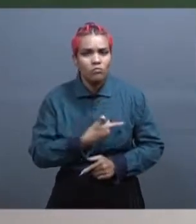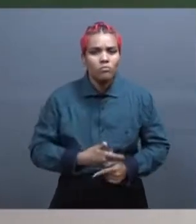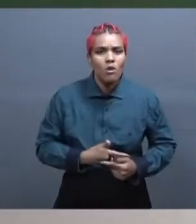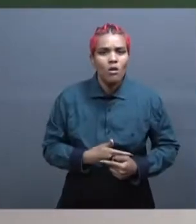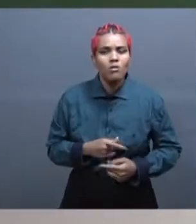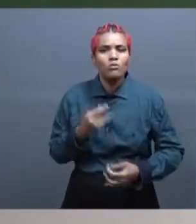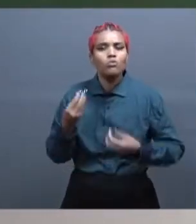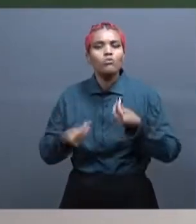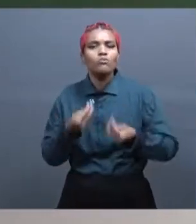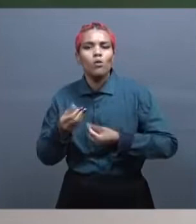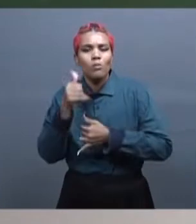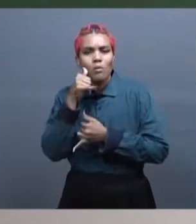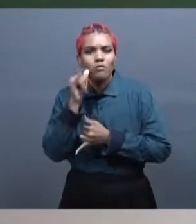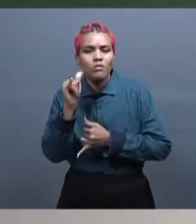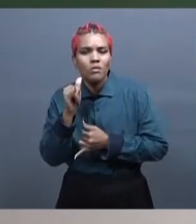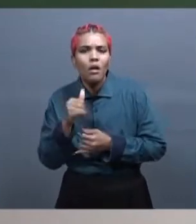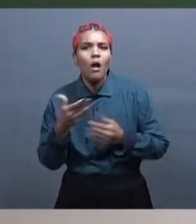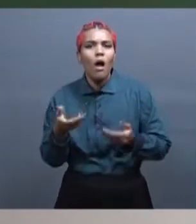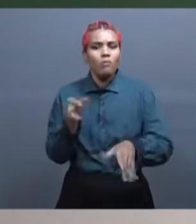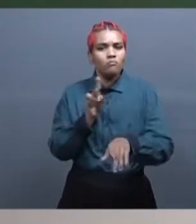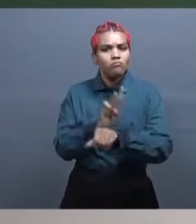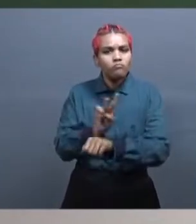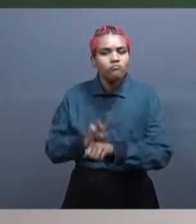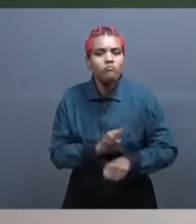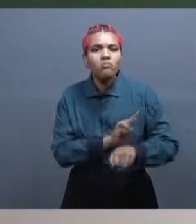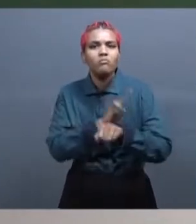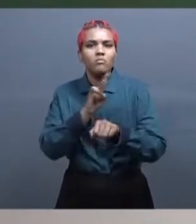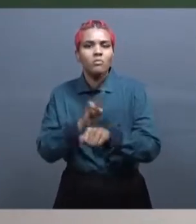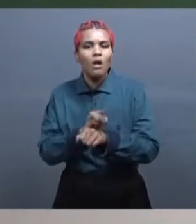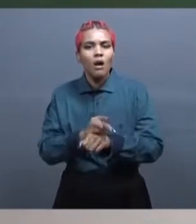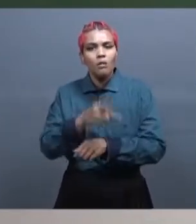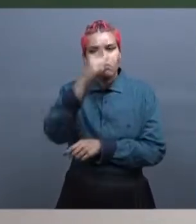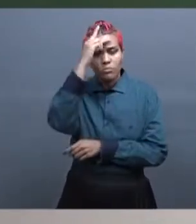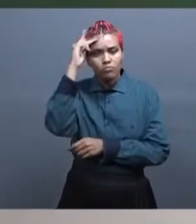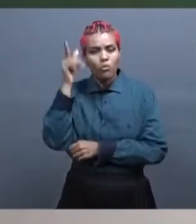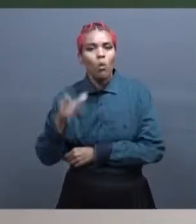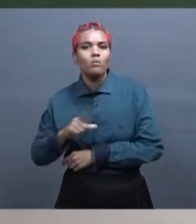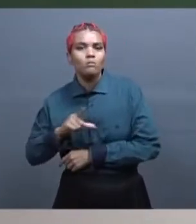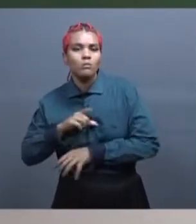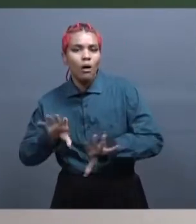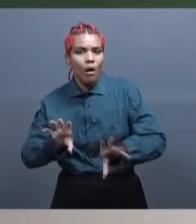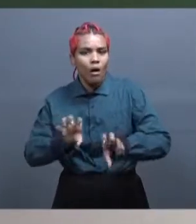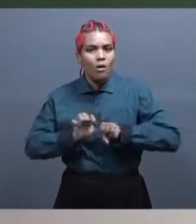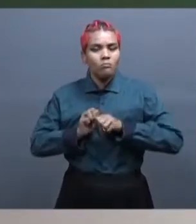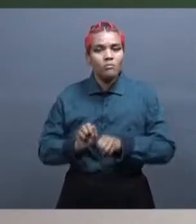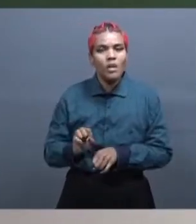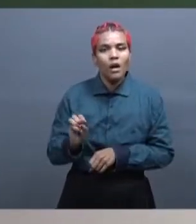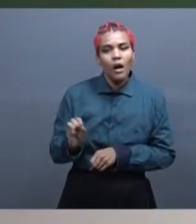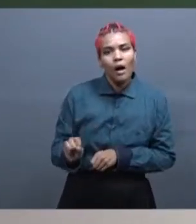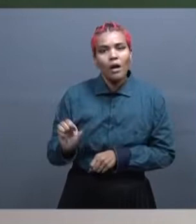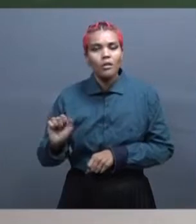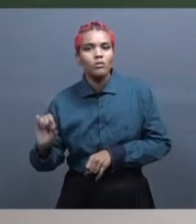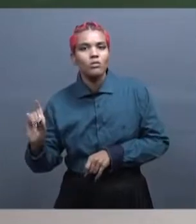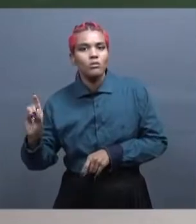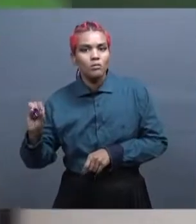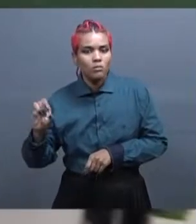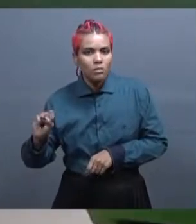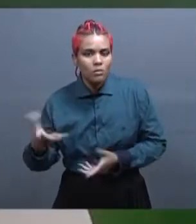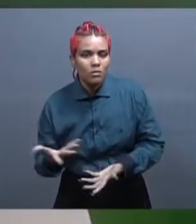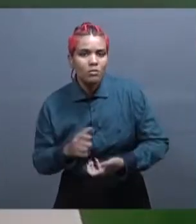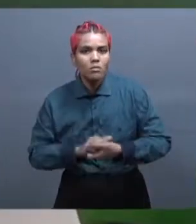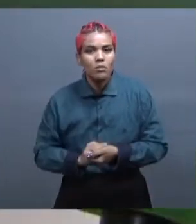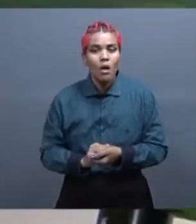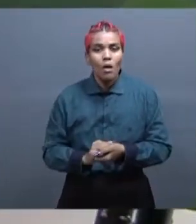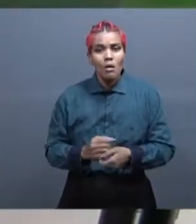e assistência às pessoas que vivem ou convivem com hiv e aids e as infecções sexualmente transmissíveis e